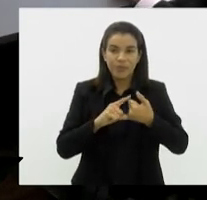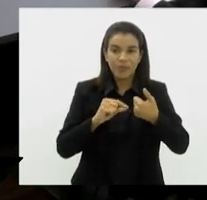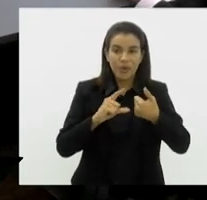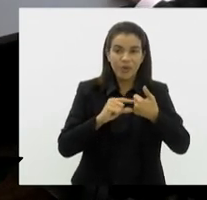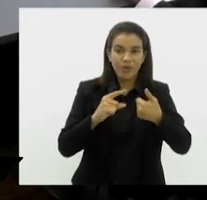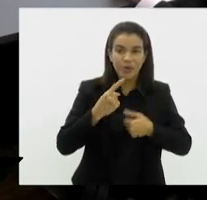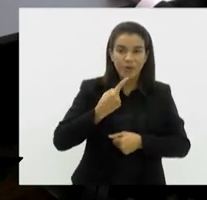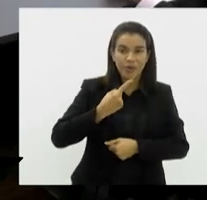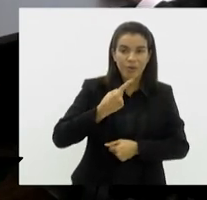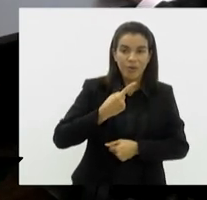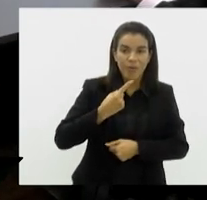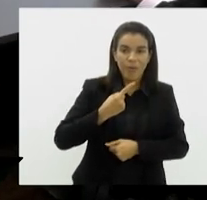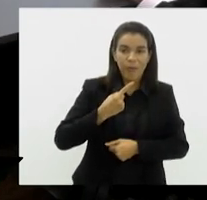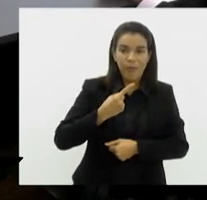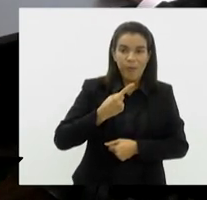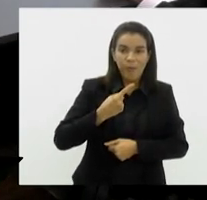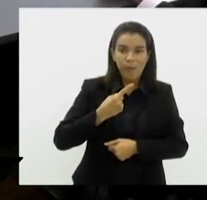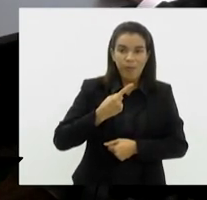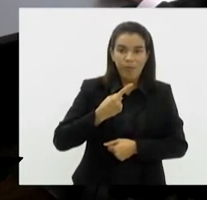1º, deputado... Não,